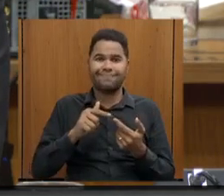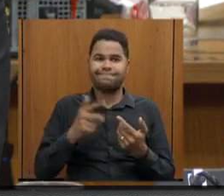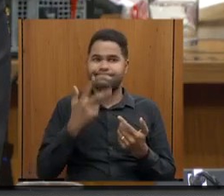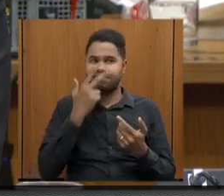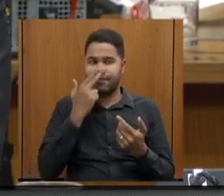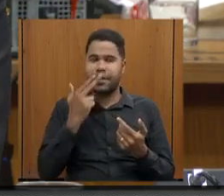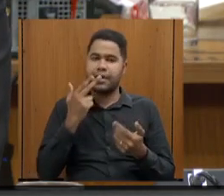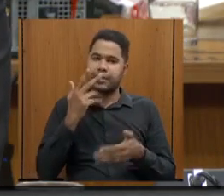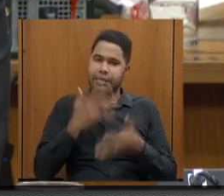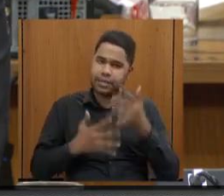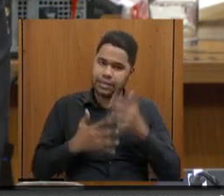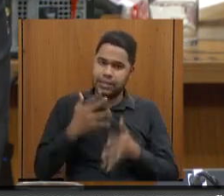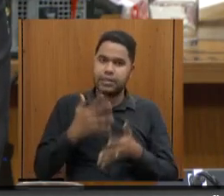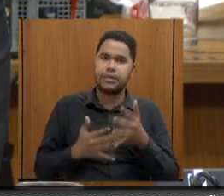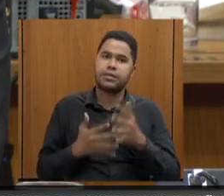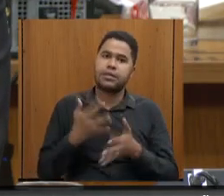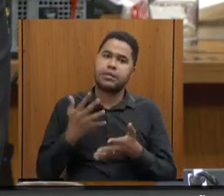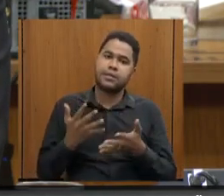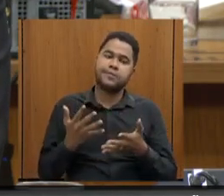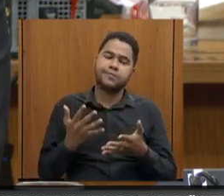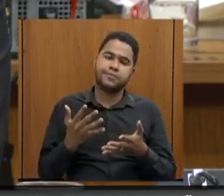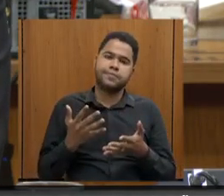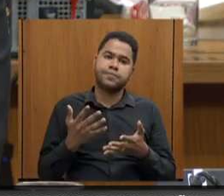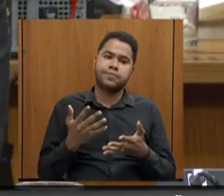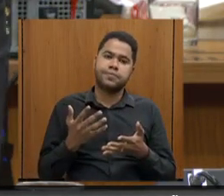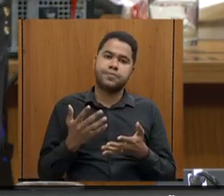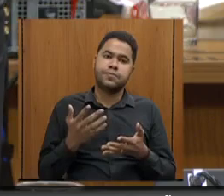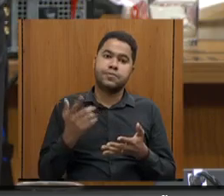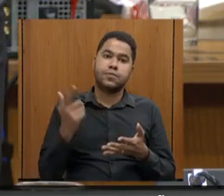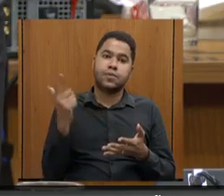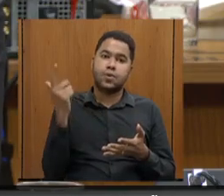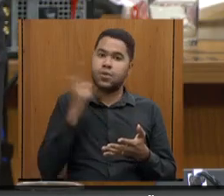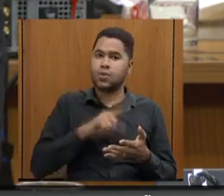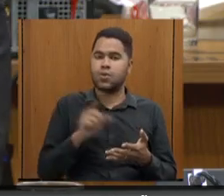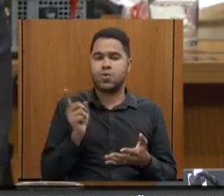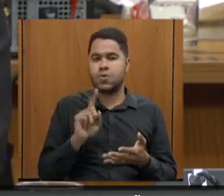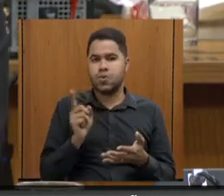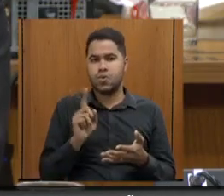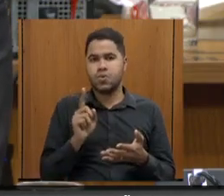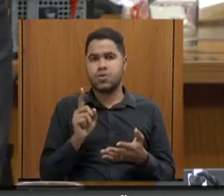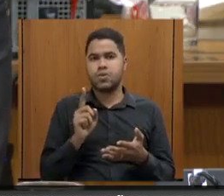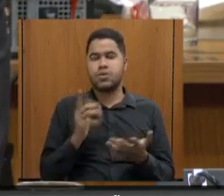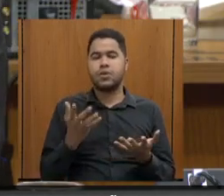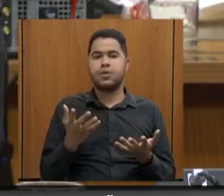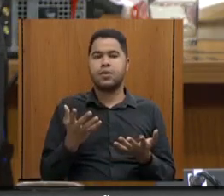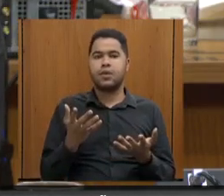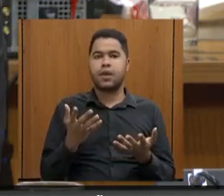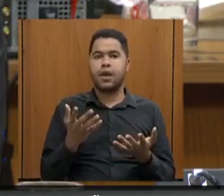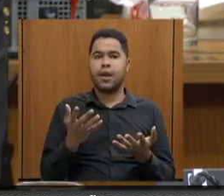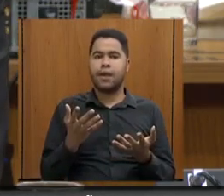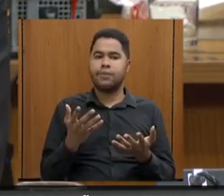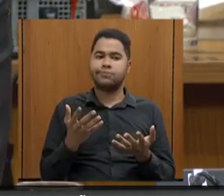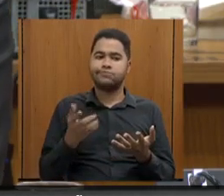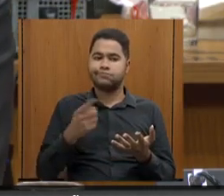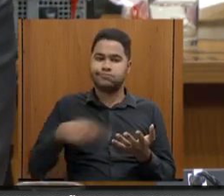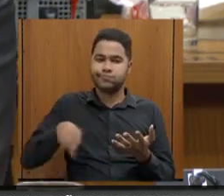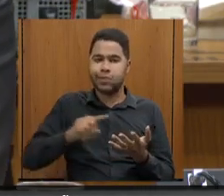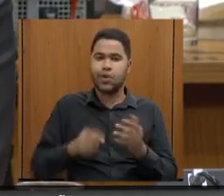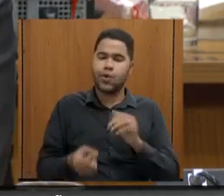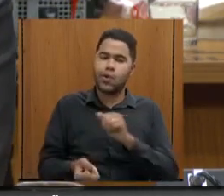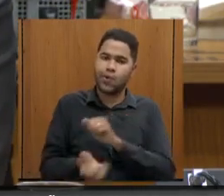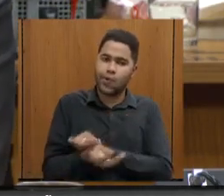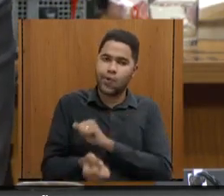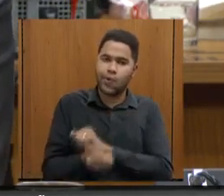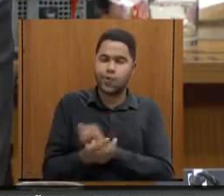prendem as estatais para que não não tem essa essas essas brechas para que haja corrupção